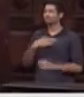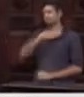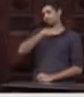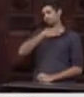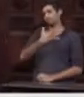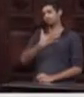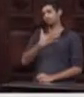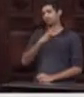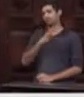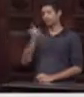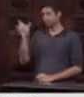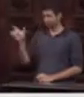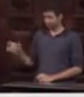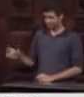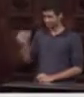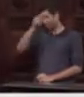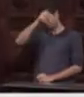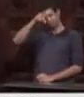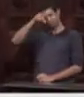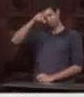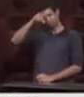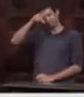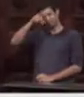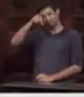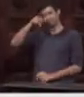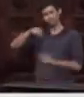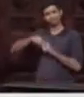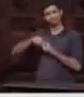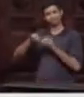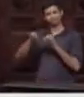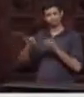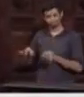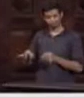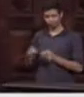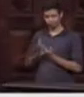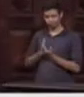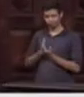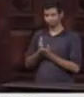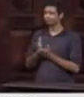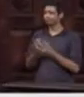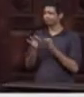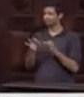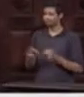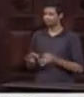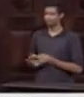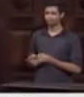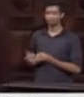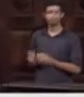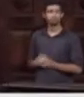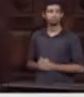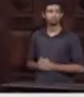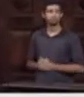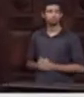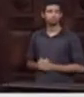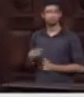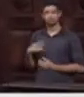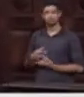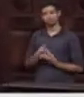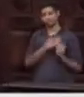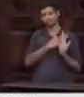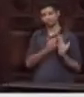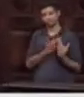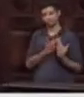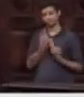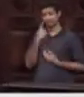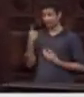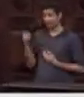quem fez o dever de casa e tratou a vida fiscal do município com responsabilidade, e por isso Niterói